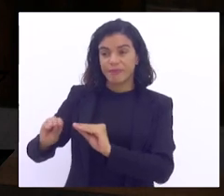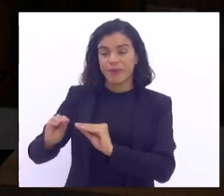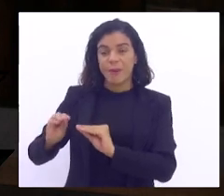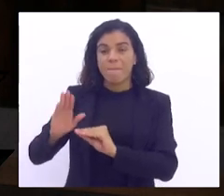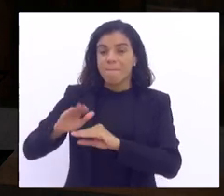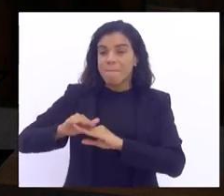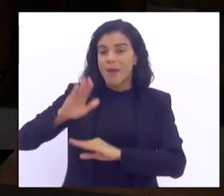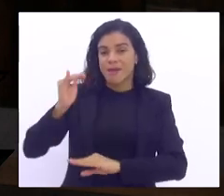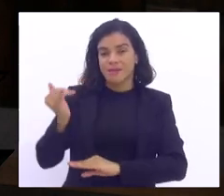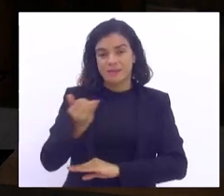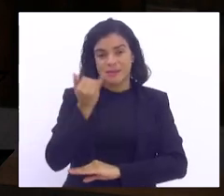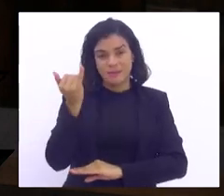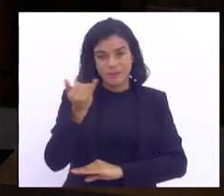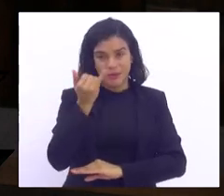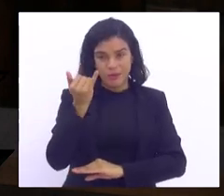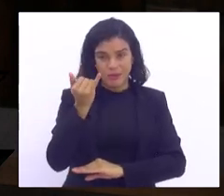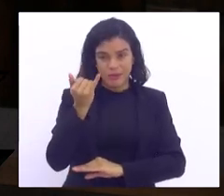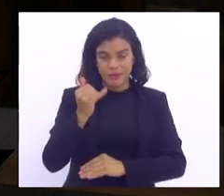jogo aqui,